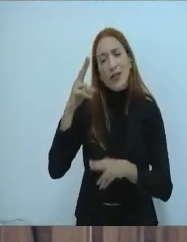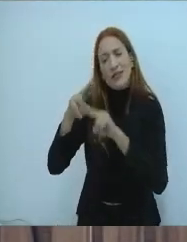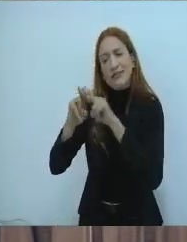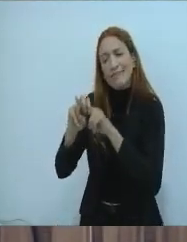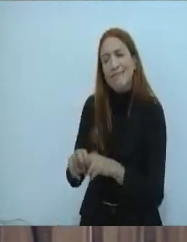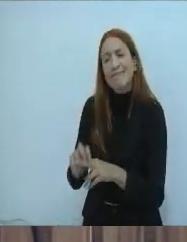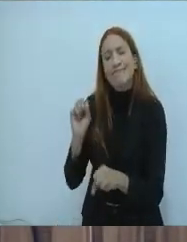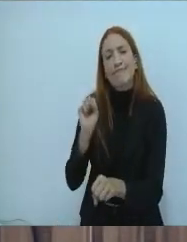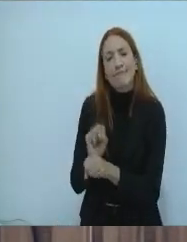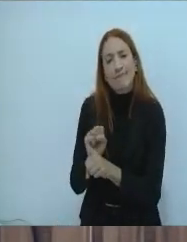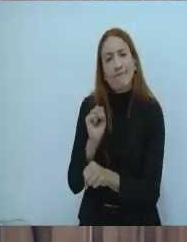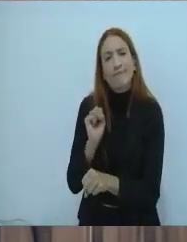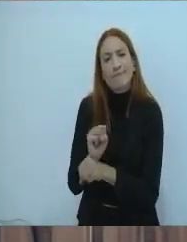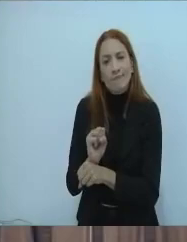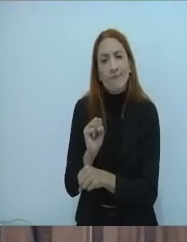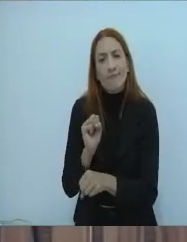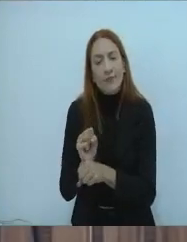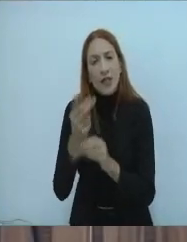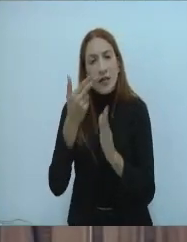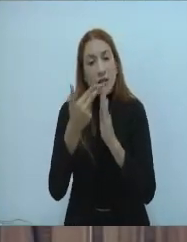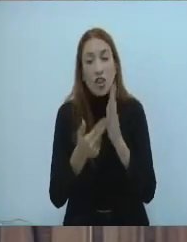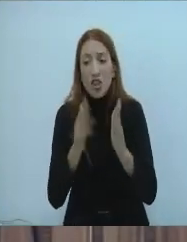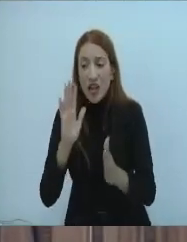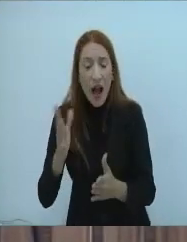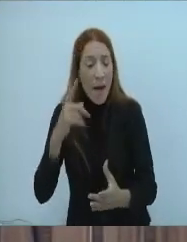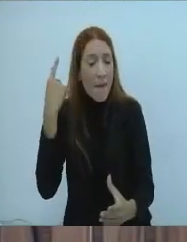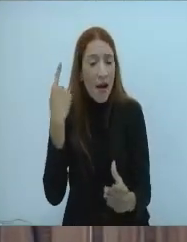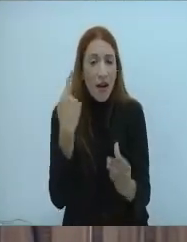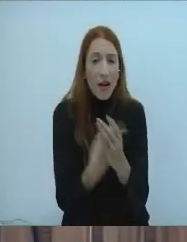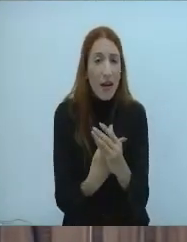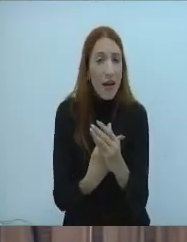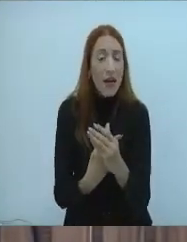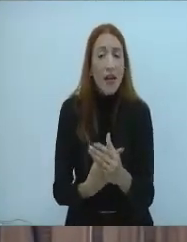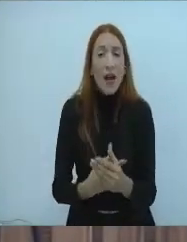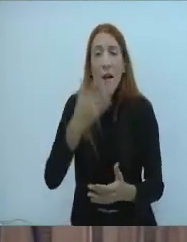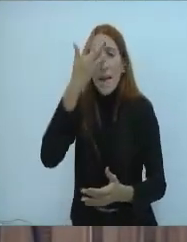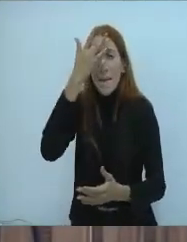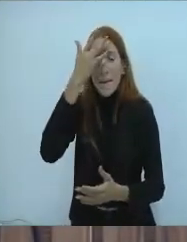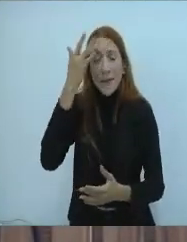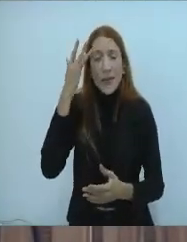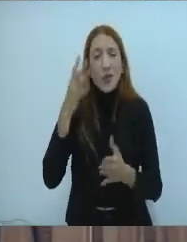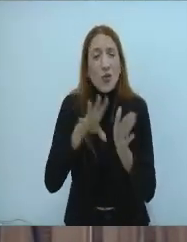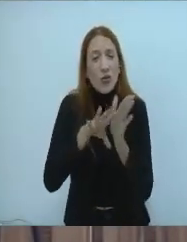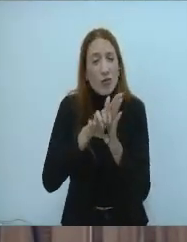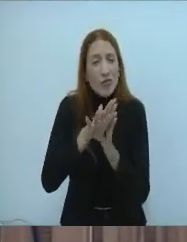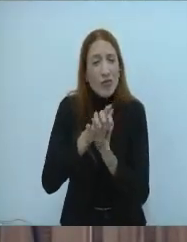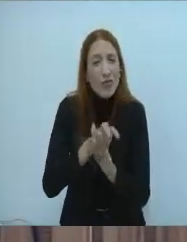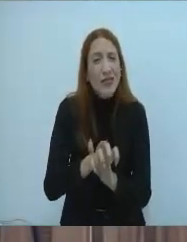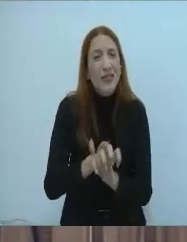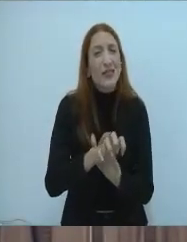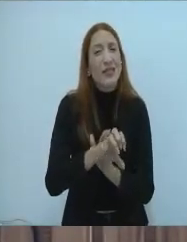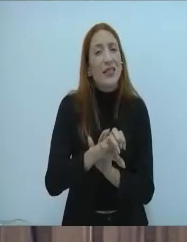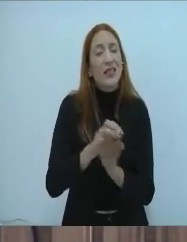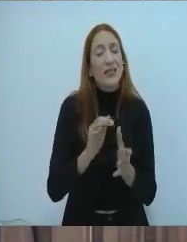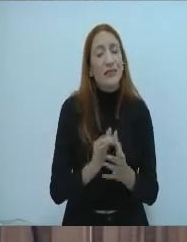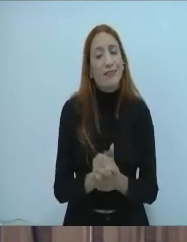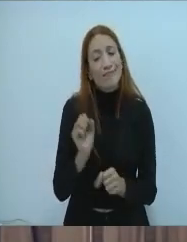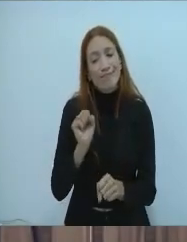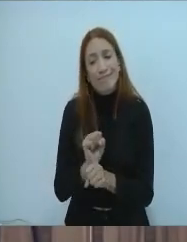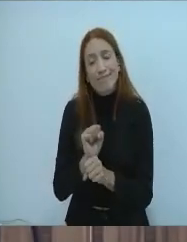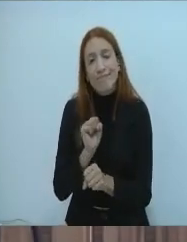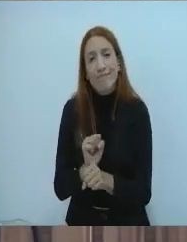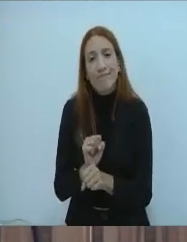que horas já foi marcada na regulação pacientes oncológicos portadores da enfermidade do Câncer